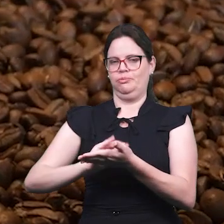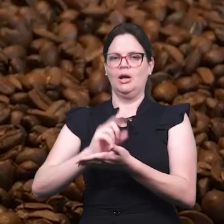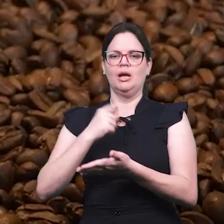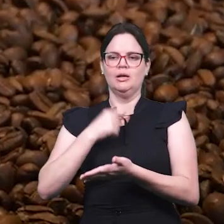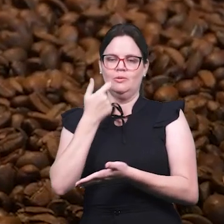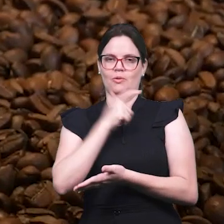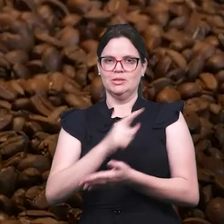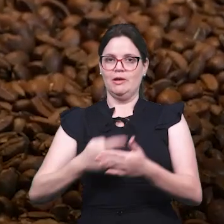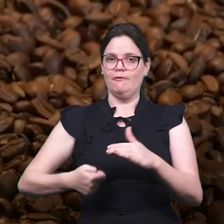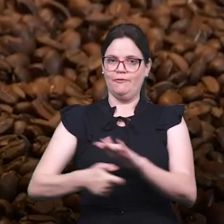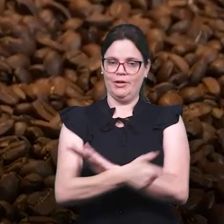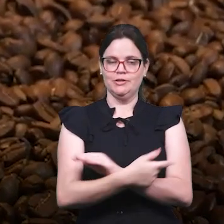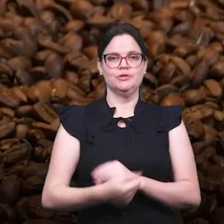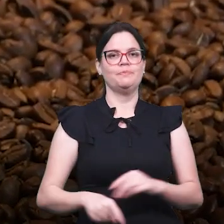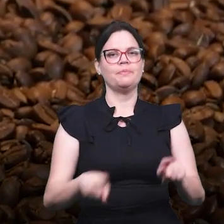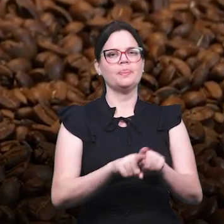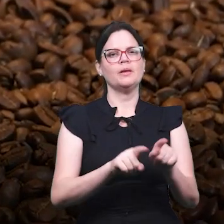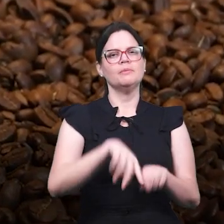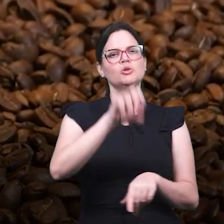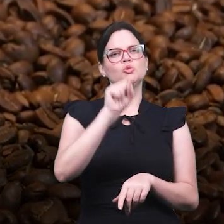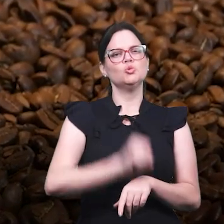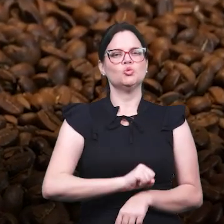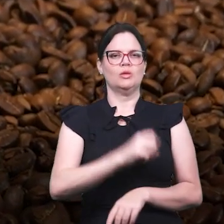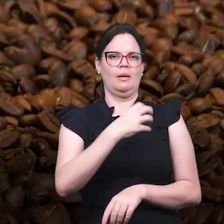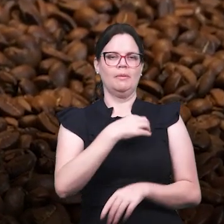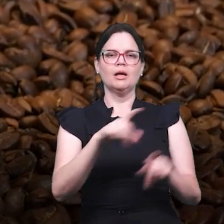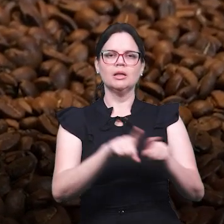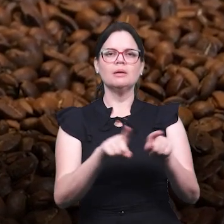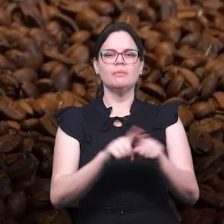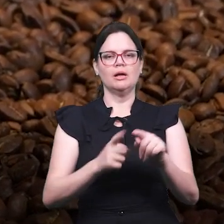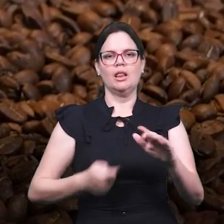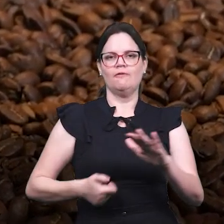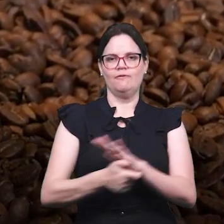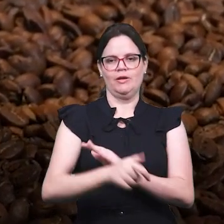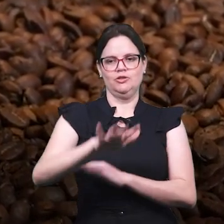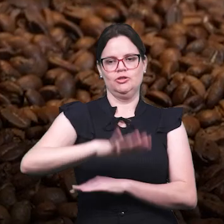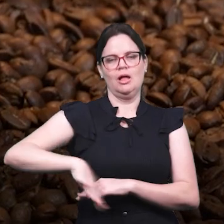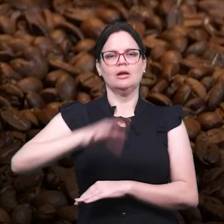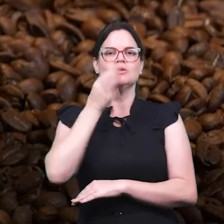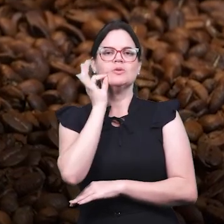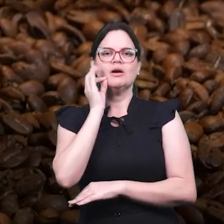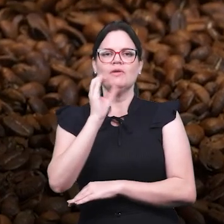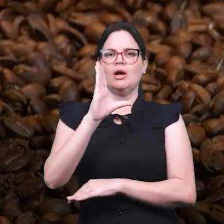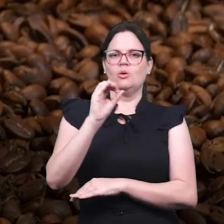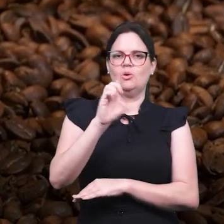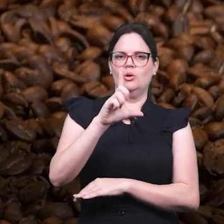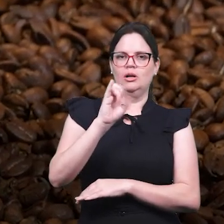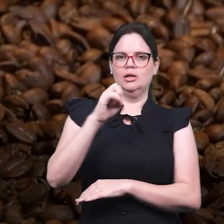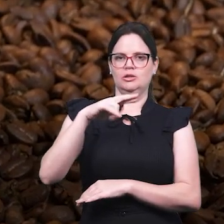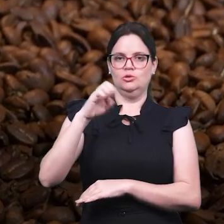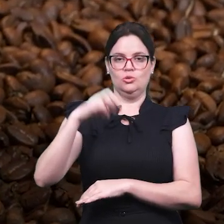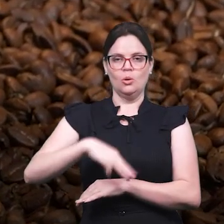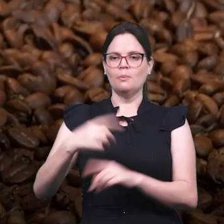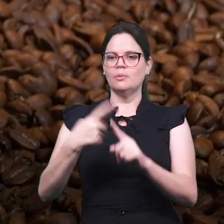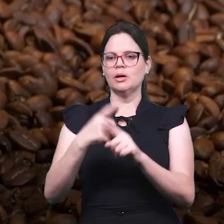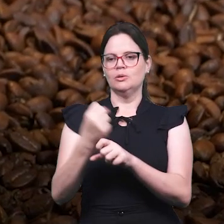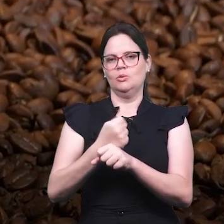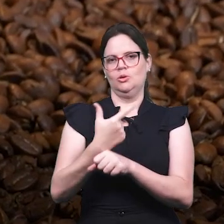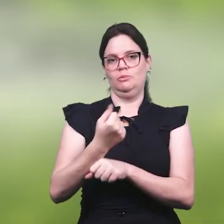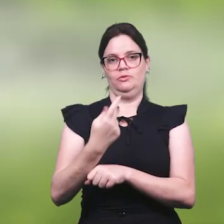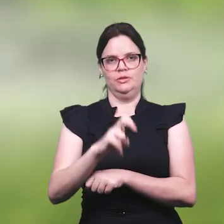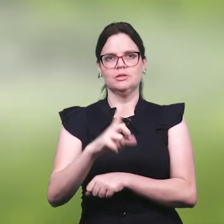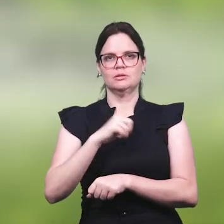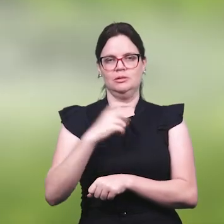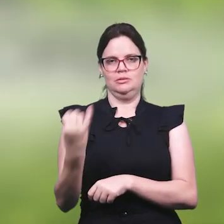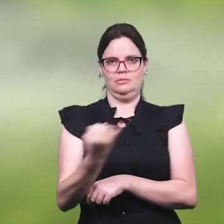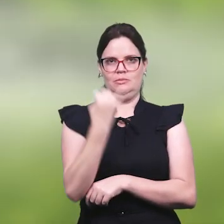o produtor Jorge Souza investe em café Conilon. Ele comenta como o ano de 2025 tem sido promissor para o mercado.